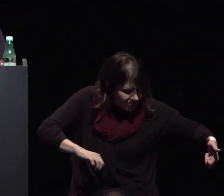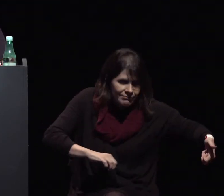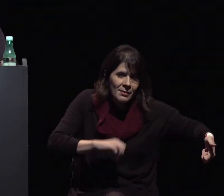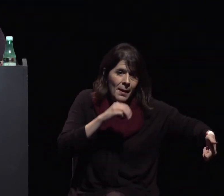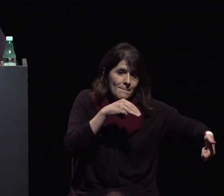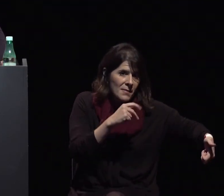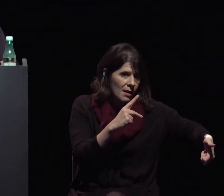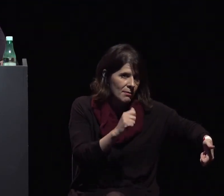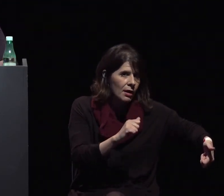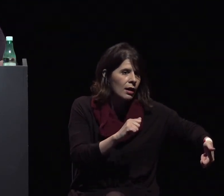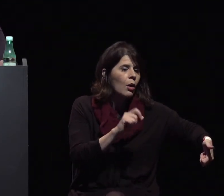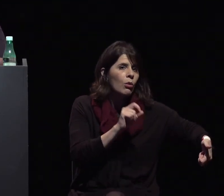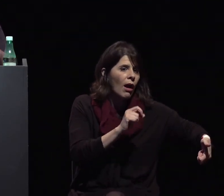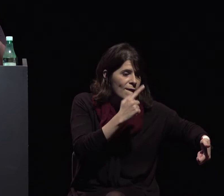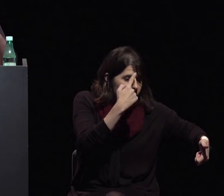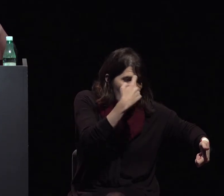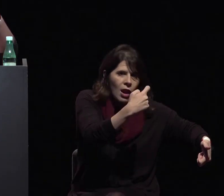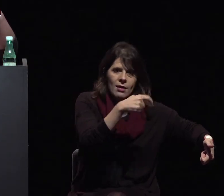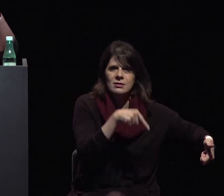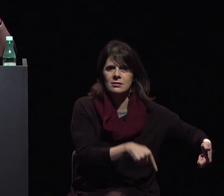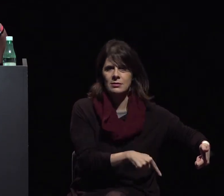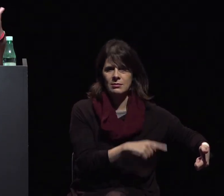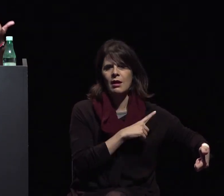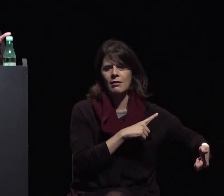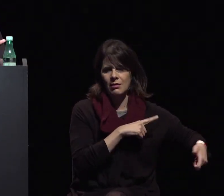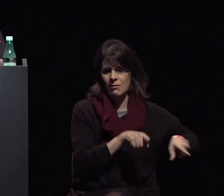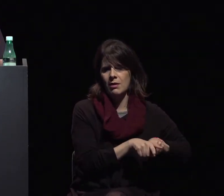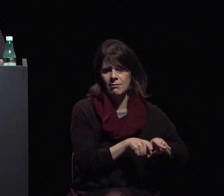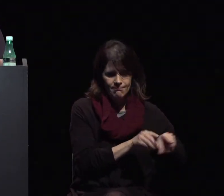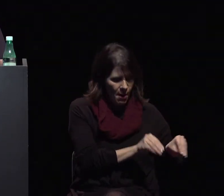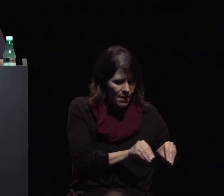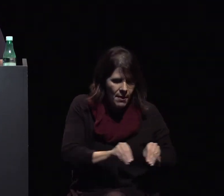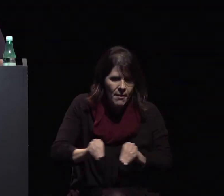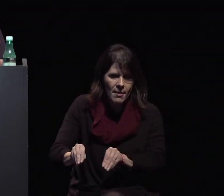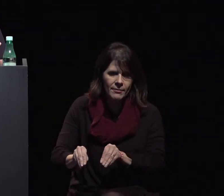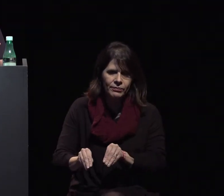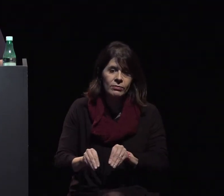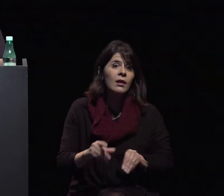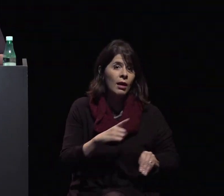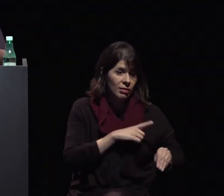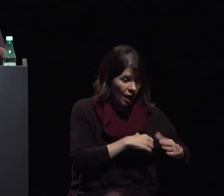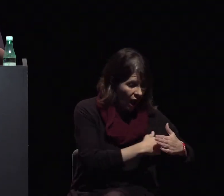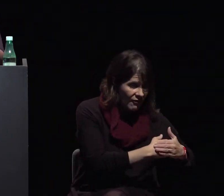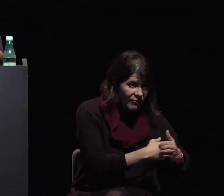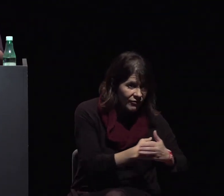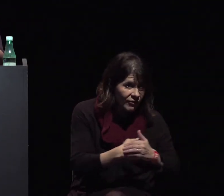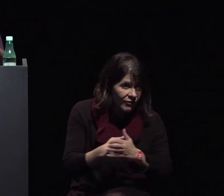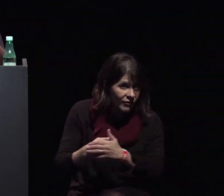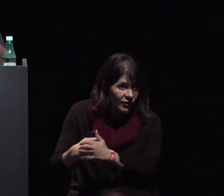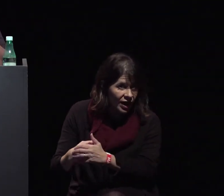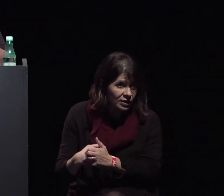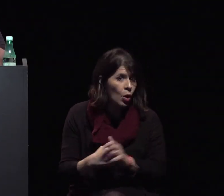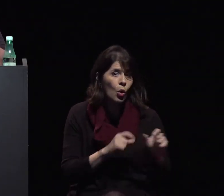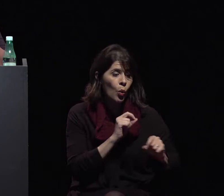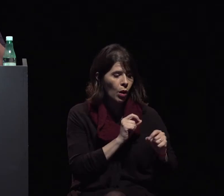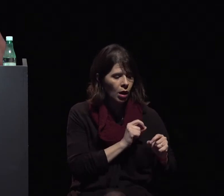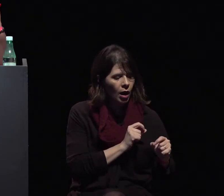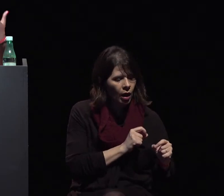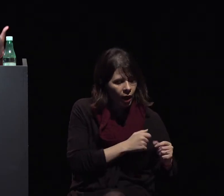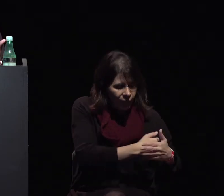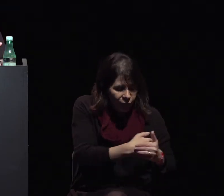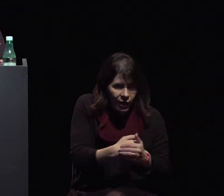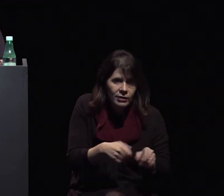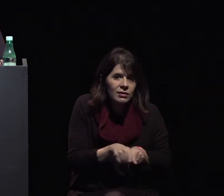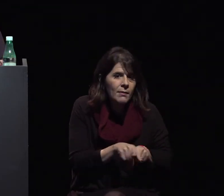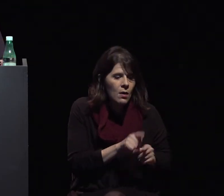cartografia afetiva, eu estou dizendo que a gente tem várias camadas de afeto. Os afetos que nos afetam e que a